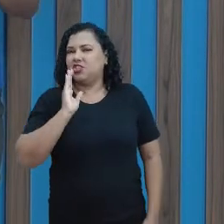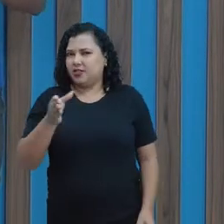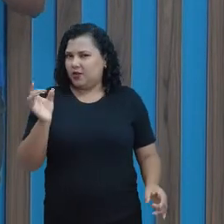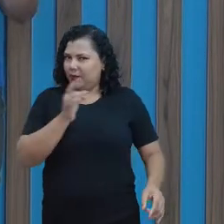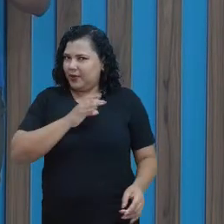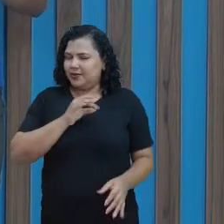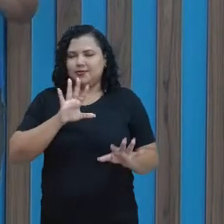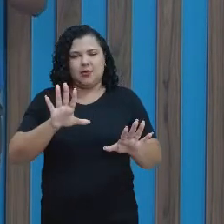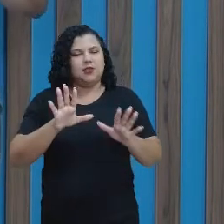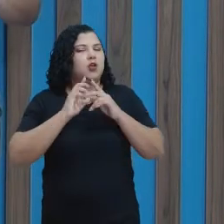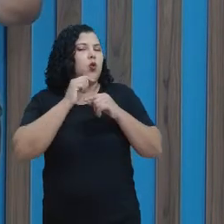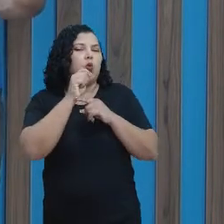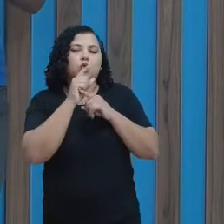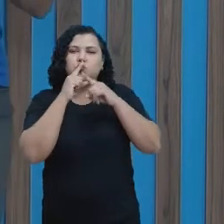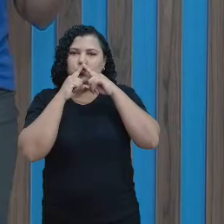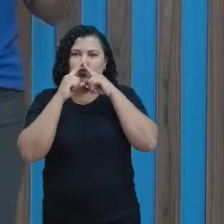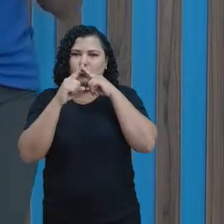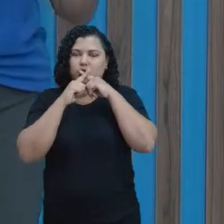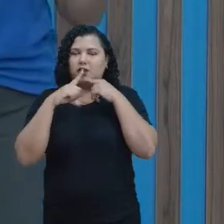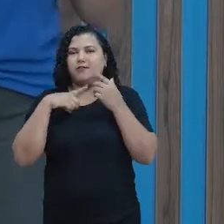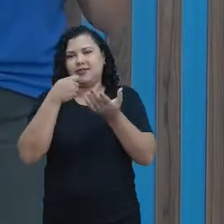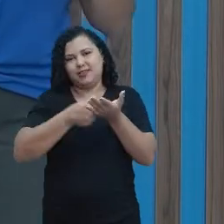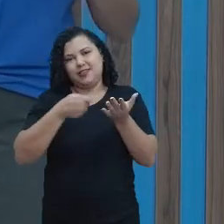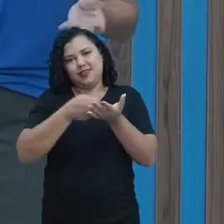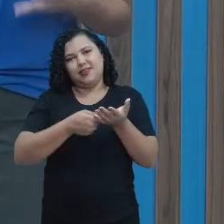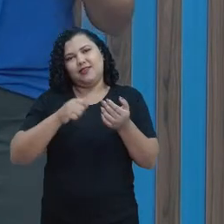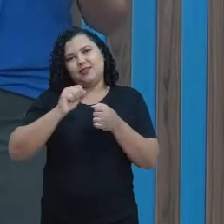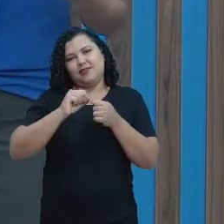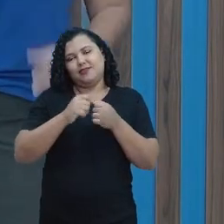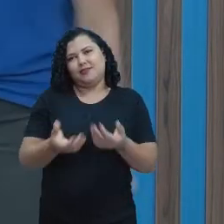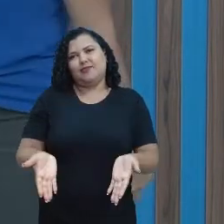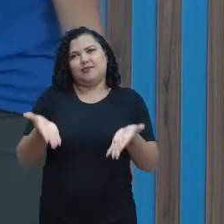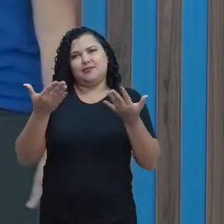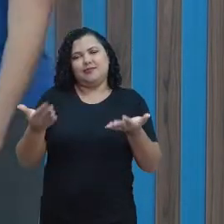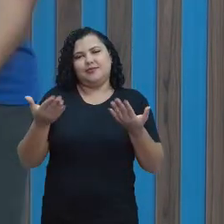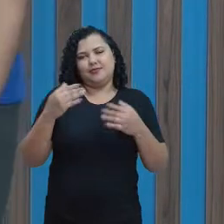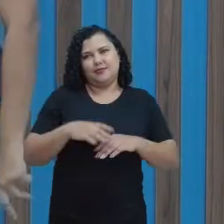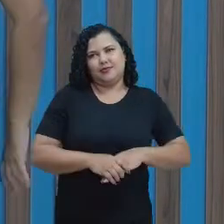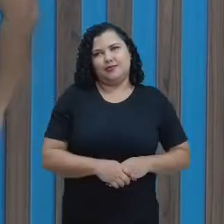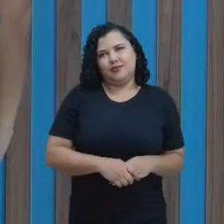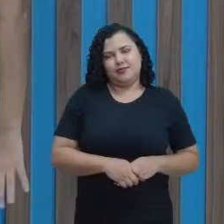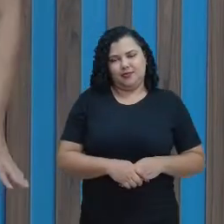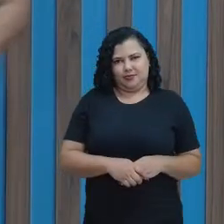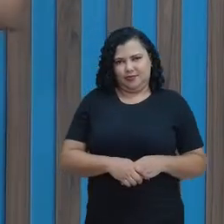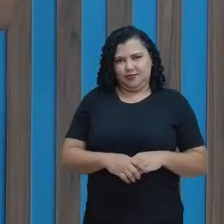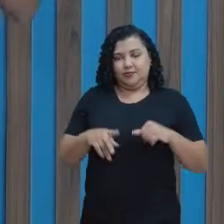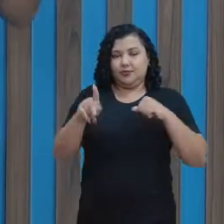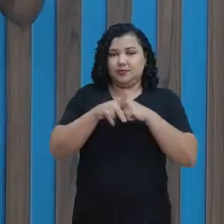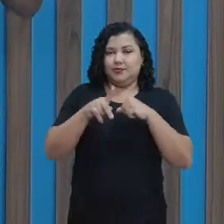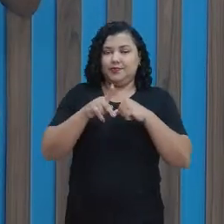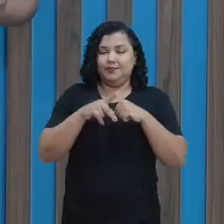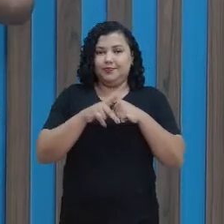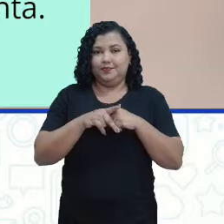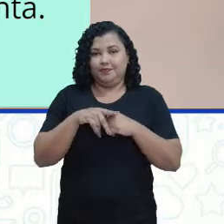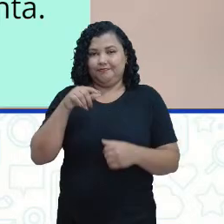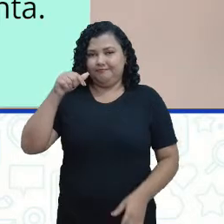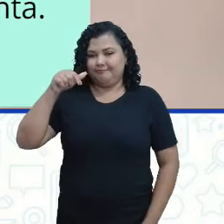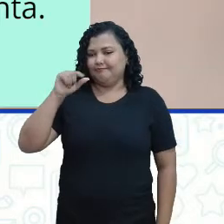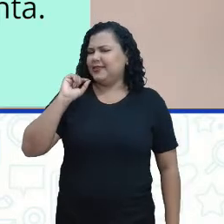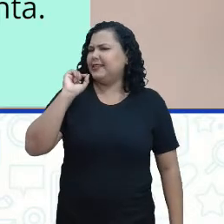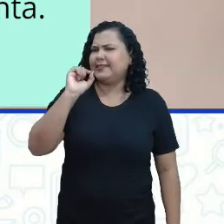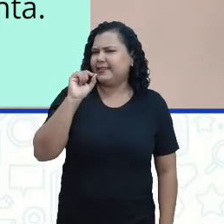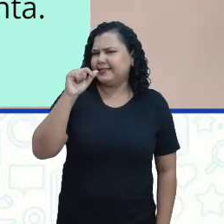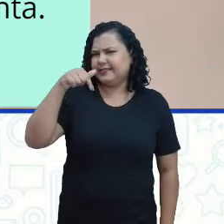né? Mas eu juro que vou tentar fazer que seja mais leve, né? O pronome relativo que é o mais utilizado,